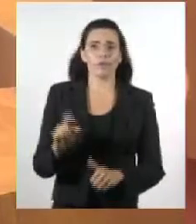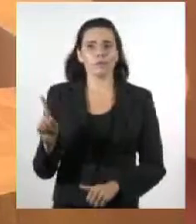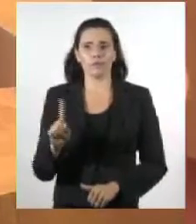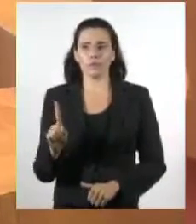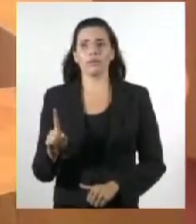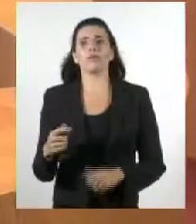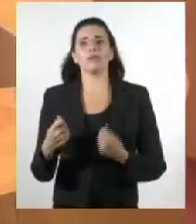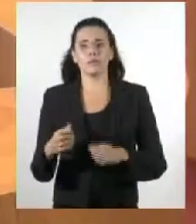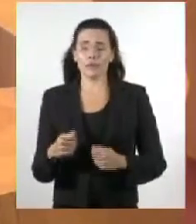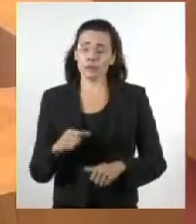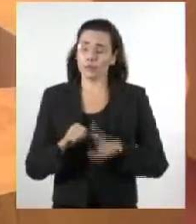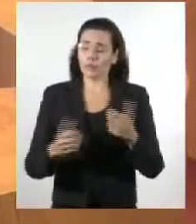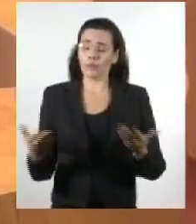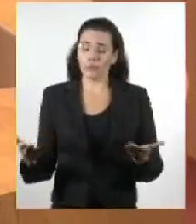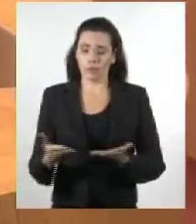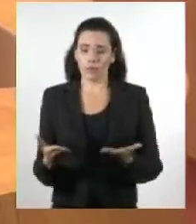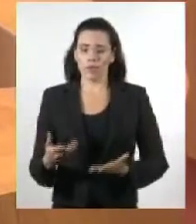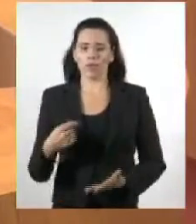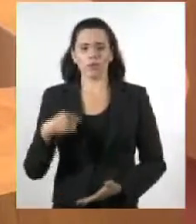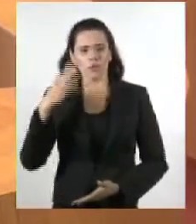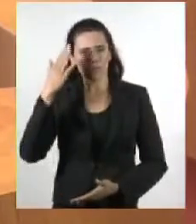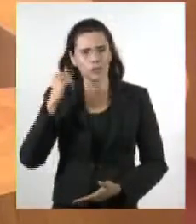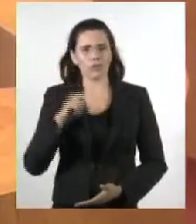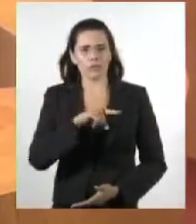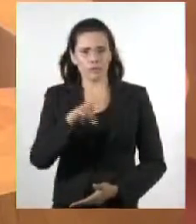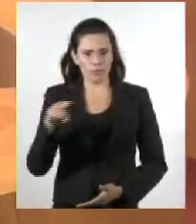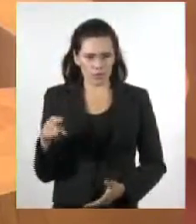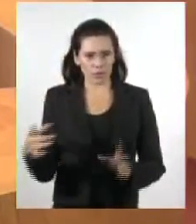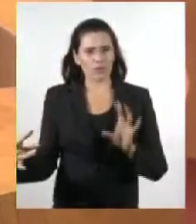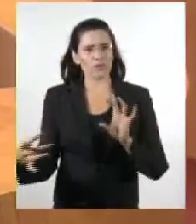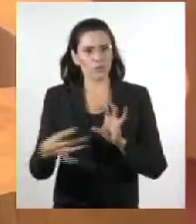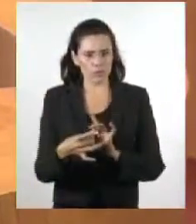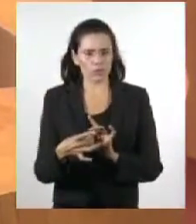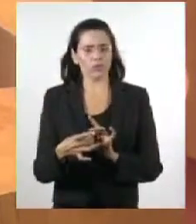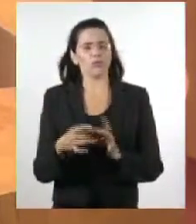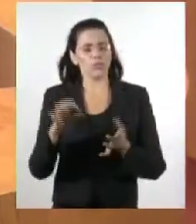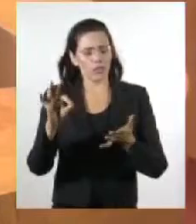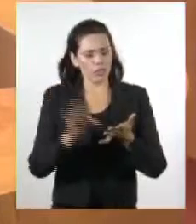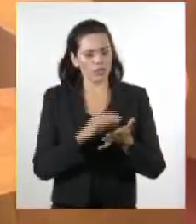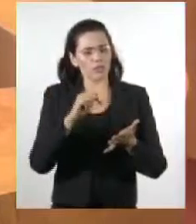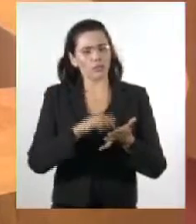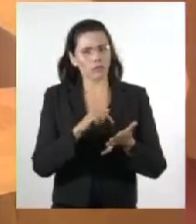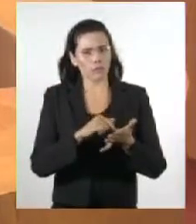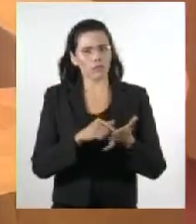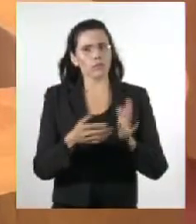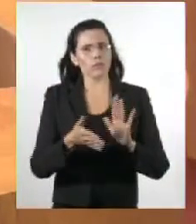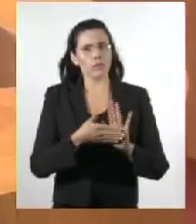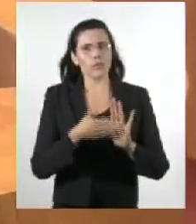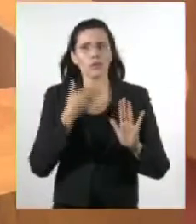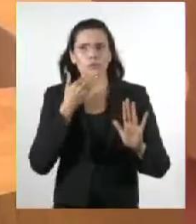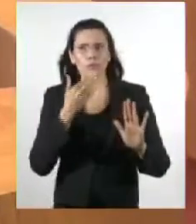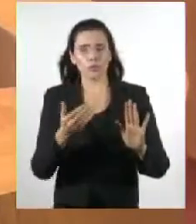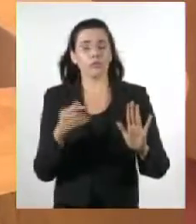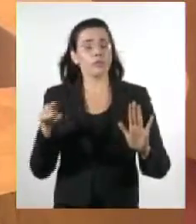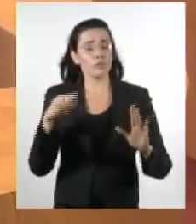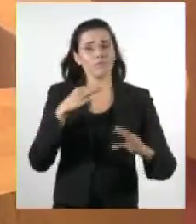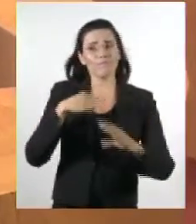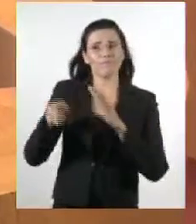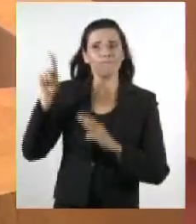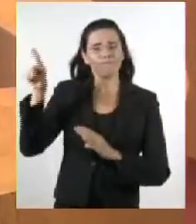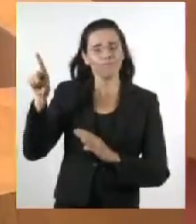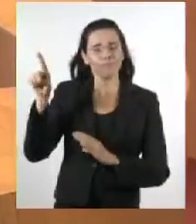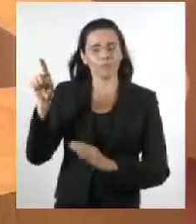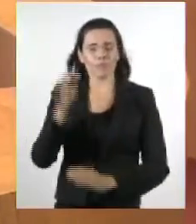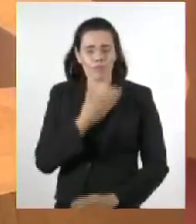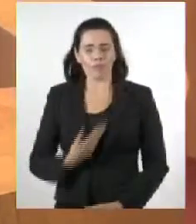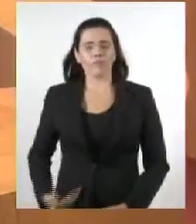requerimento. Tenho certeza que terá assinatura de todos os membros dessa casa para que seja encaminhado ao governo federal, deputado Antônio Pereira, solicitando